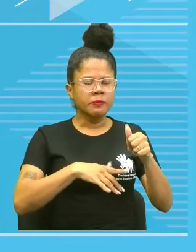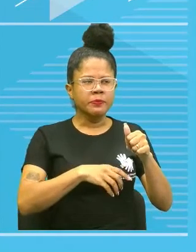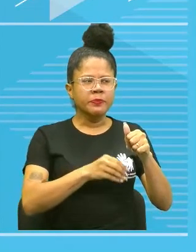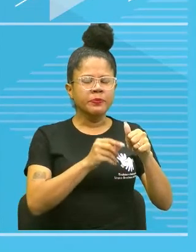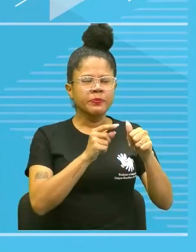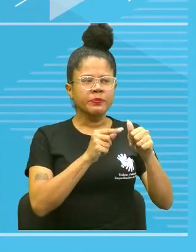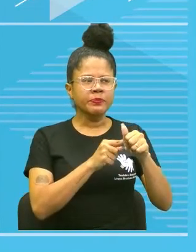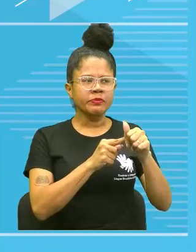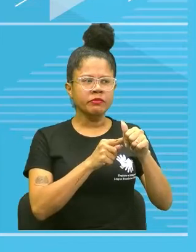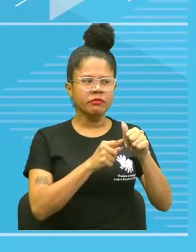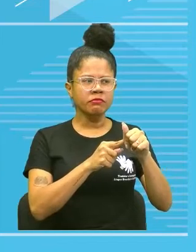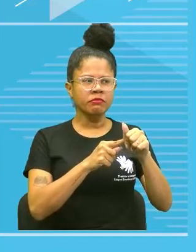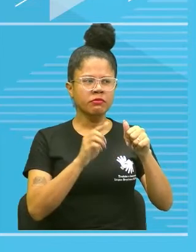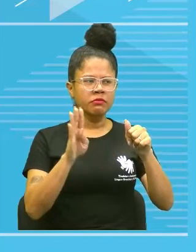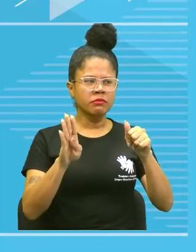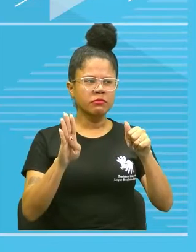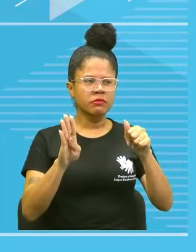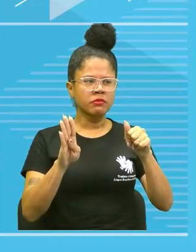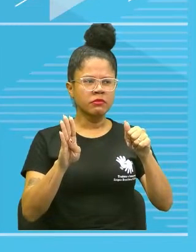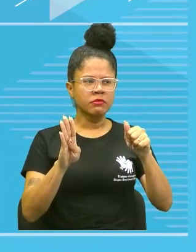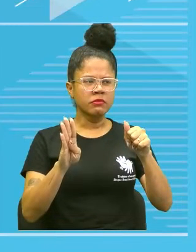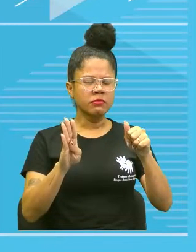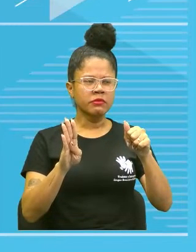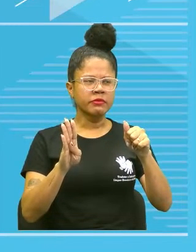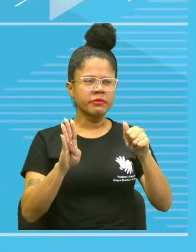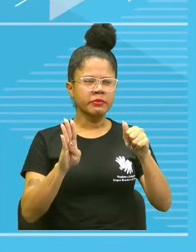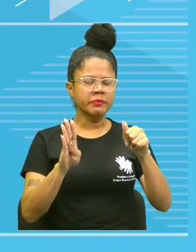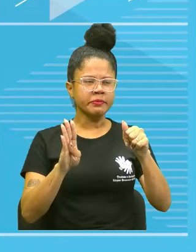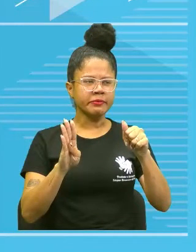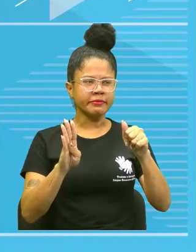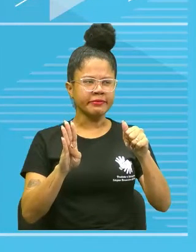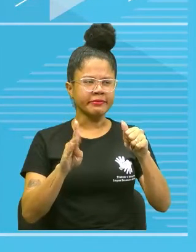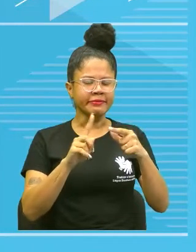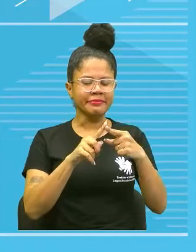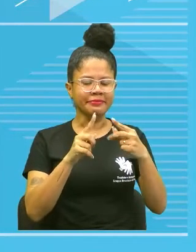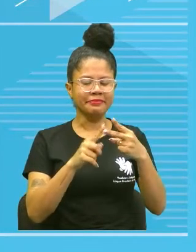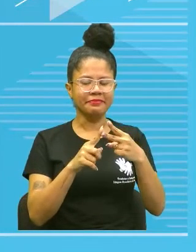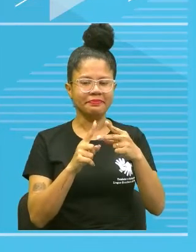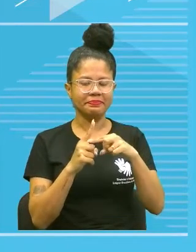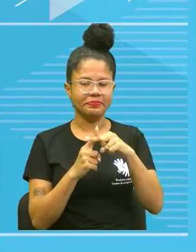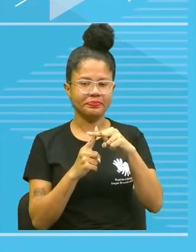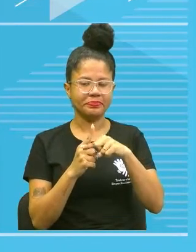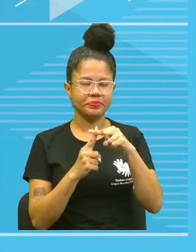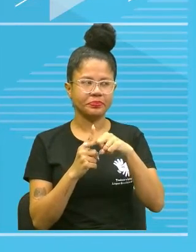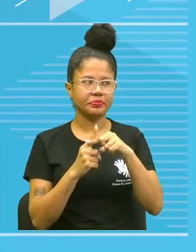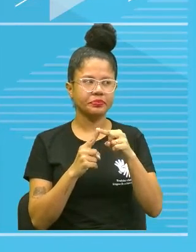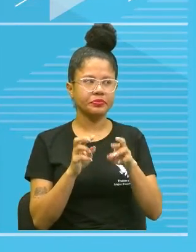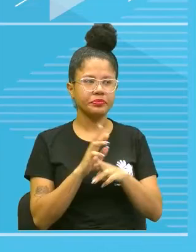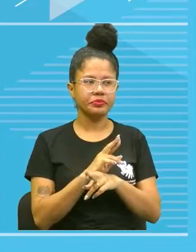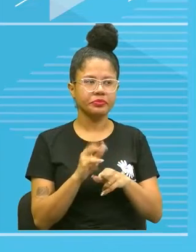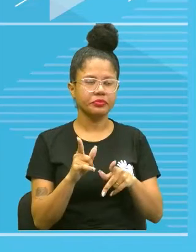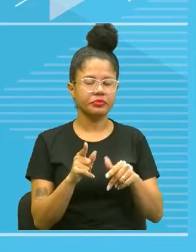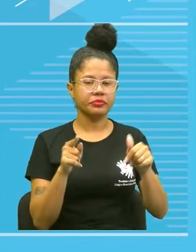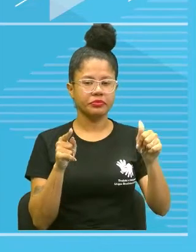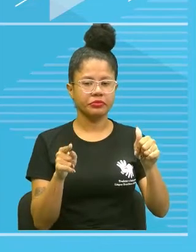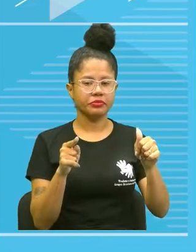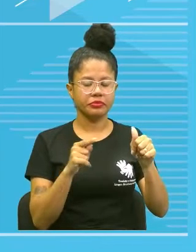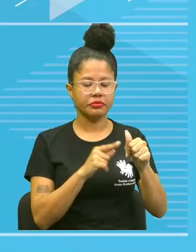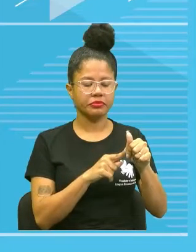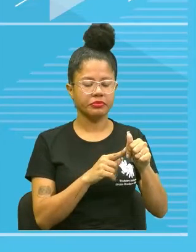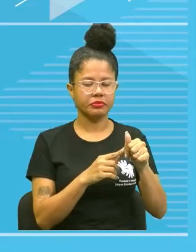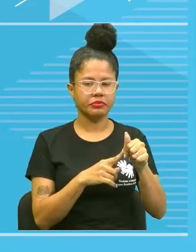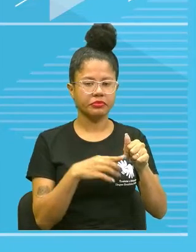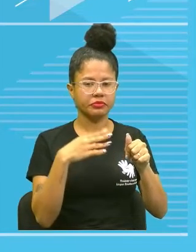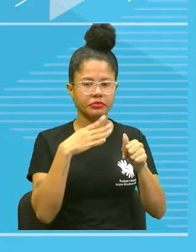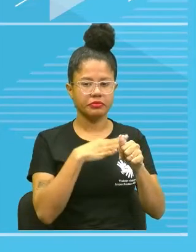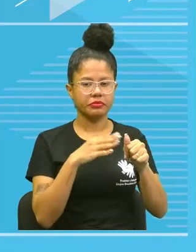ó, já vai ser gasta aqui embaixo. São duas temperaturas diferentes. Uma fonte quente que cede energia